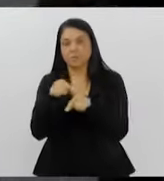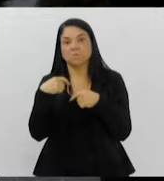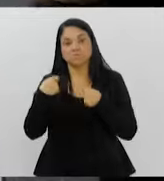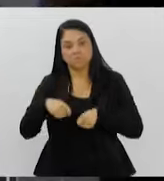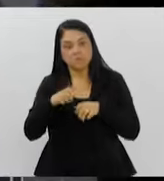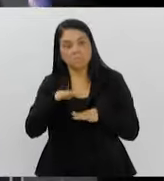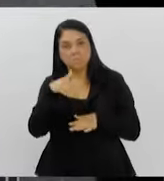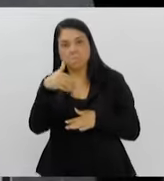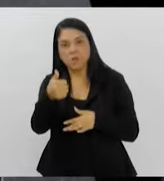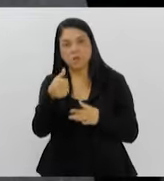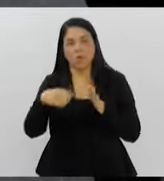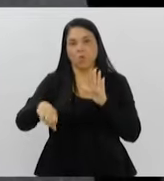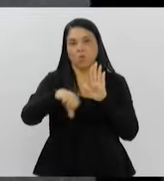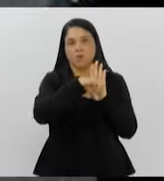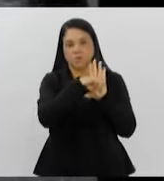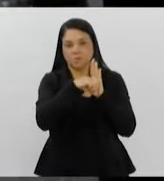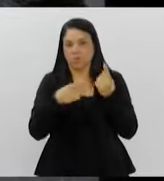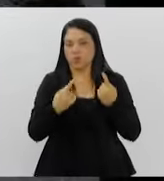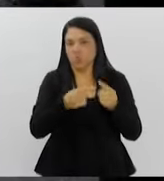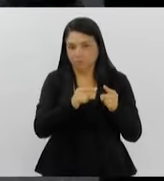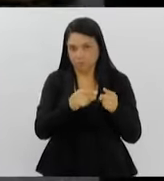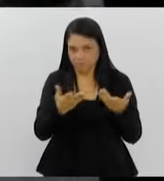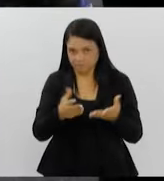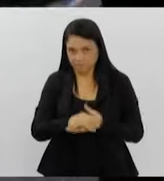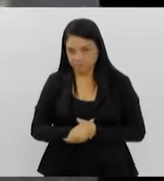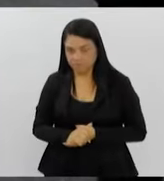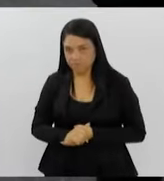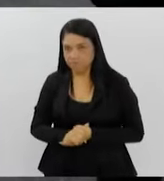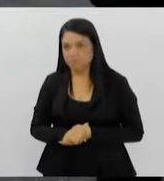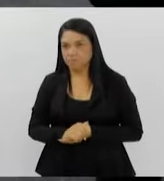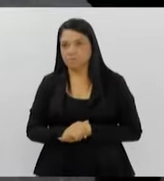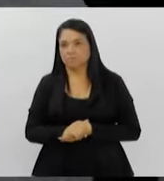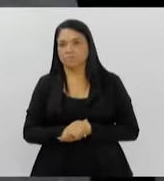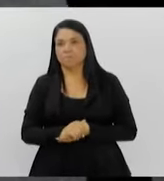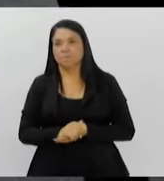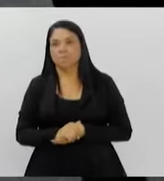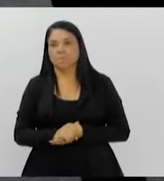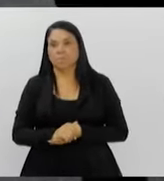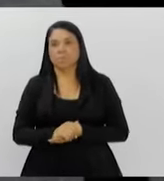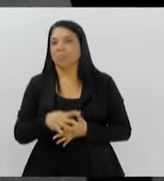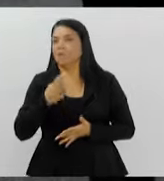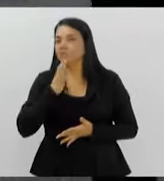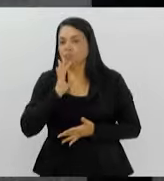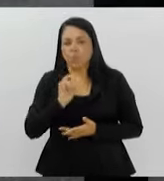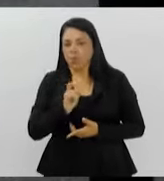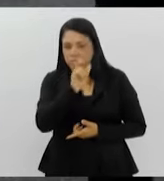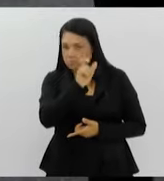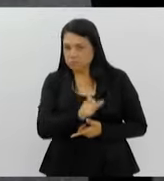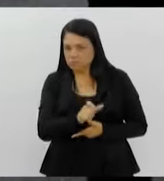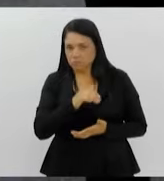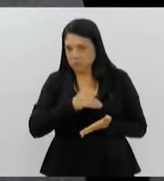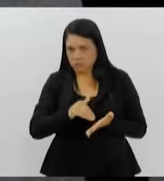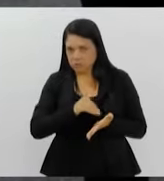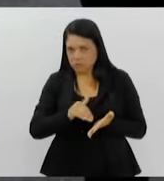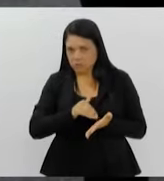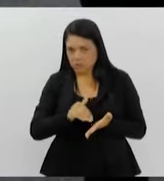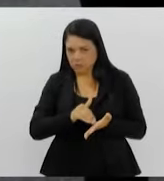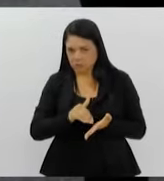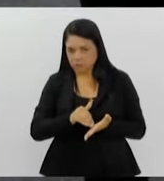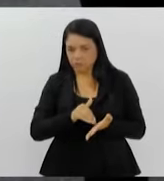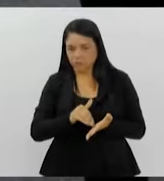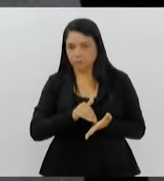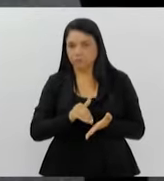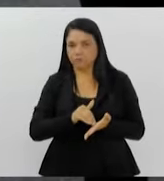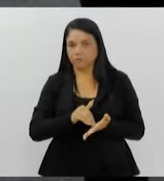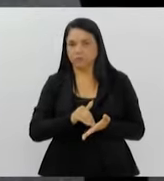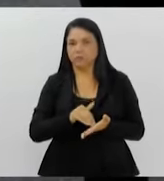à criminalidade ora não o conhecia não o conhecia só de